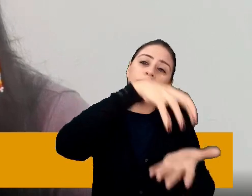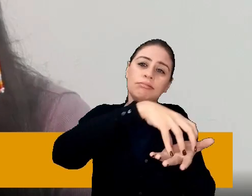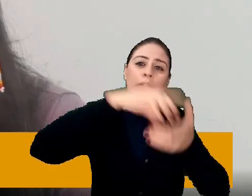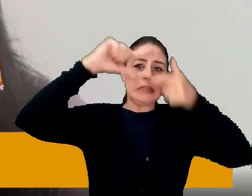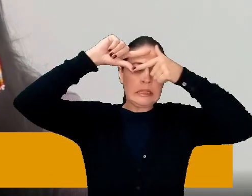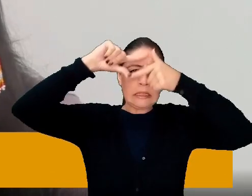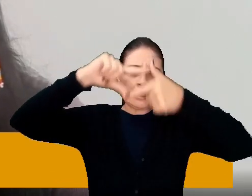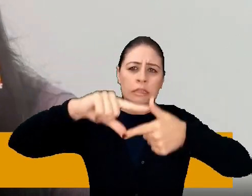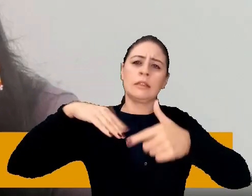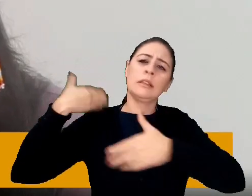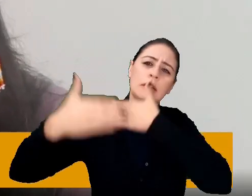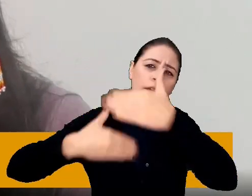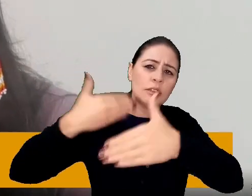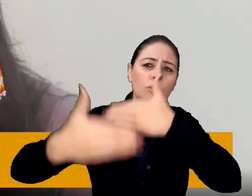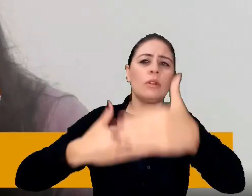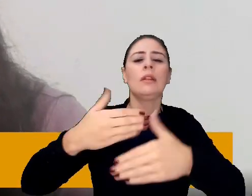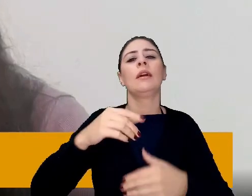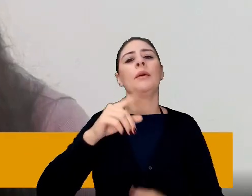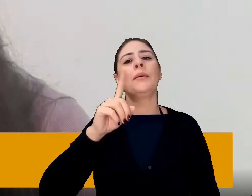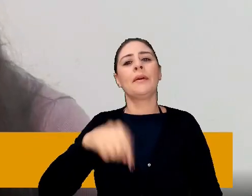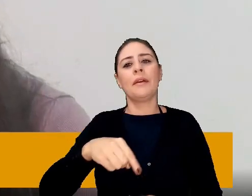que é uma aldeia tradicional, que é uma aldeia,